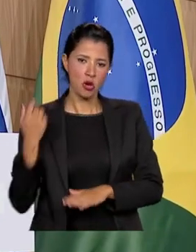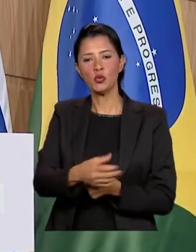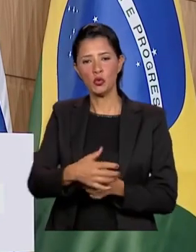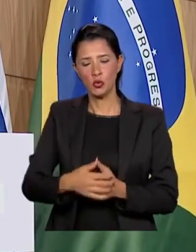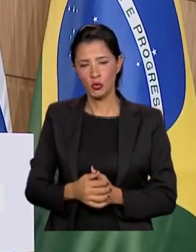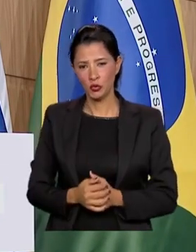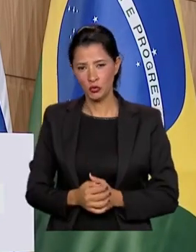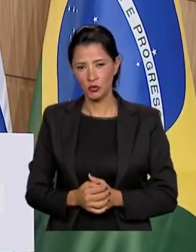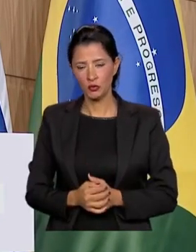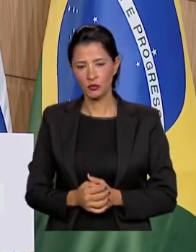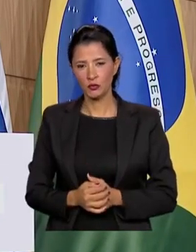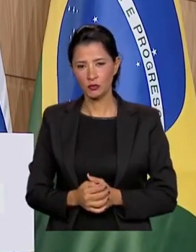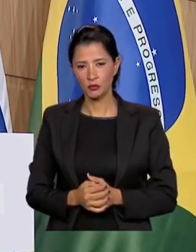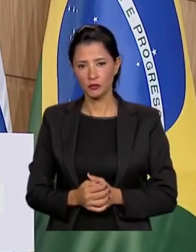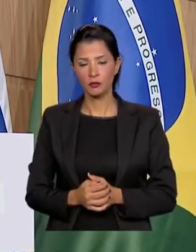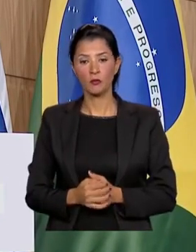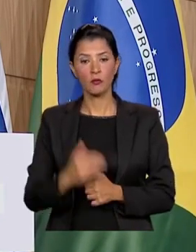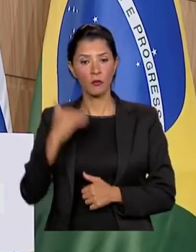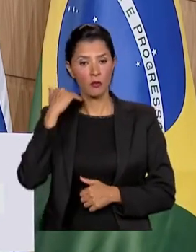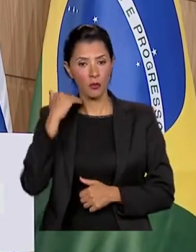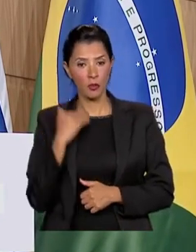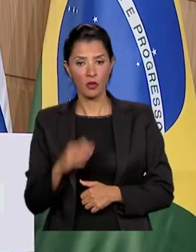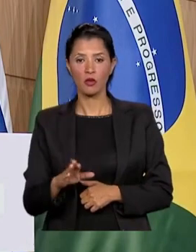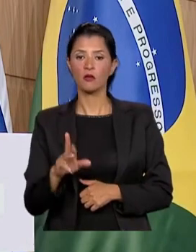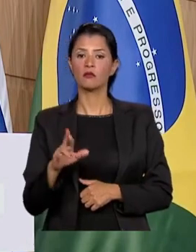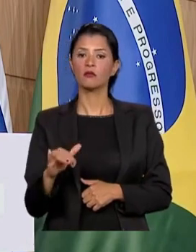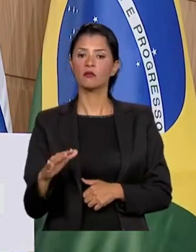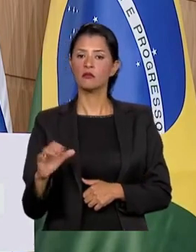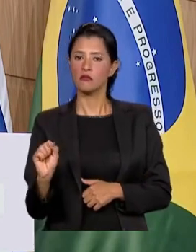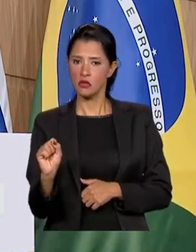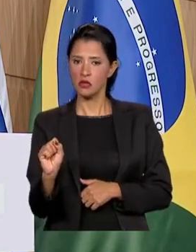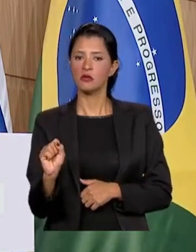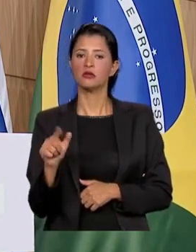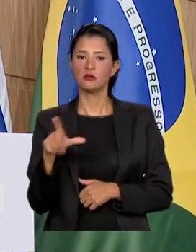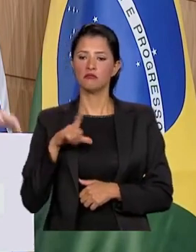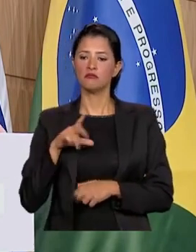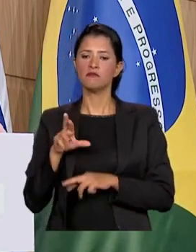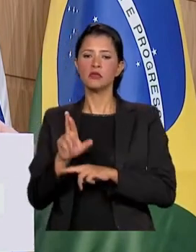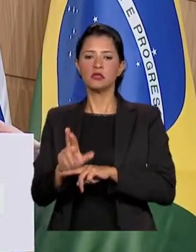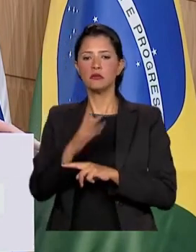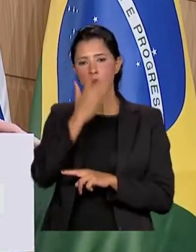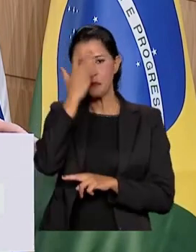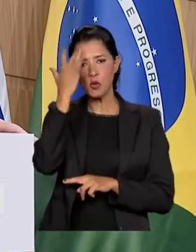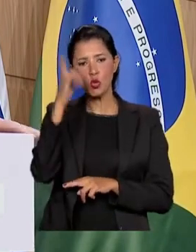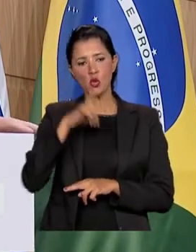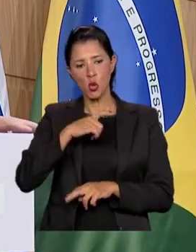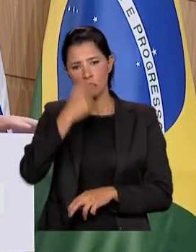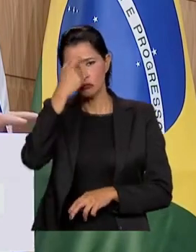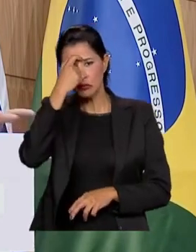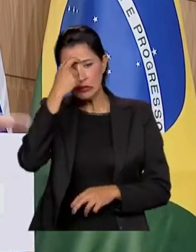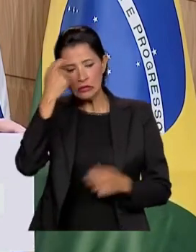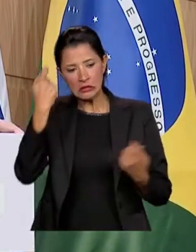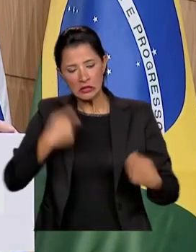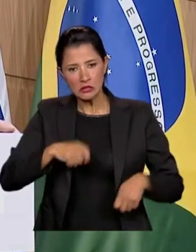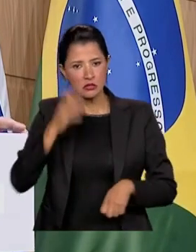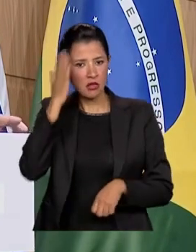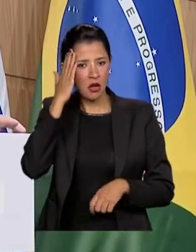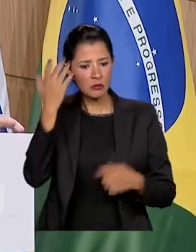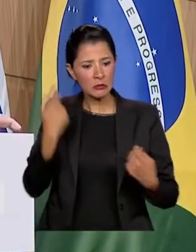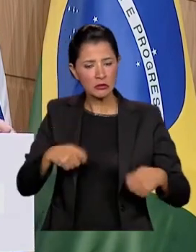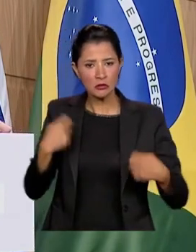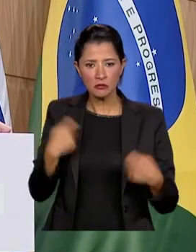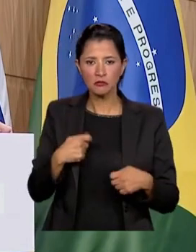investimento, os bancos do BRICS representam muito para quem tem consciência da necessidade